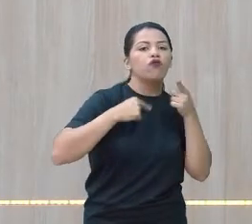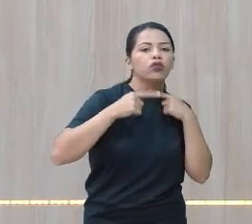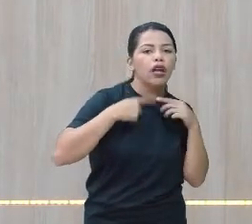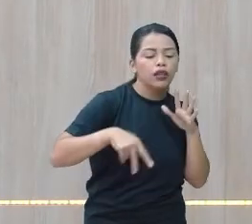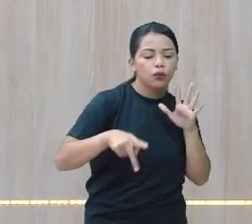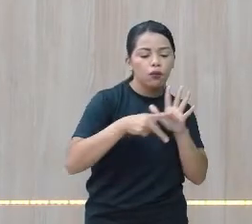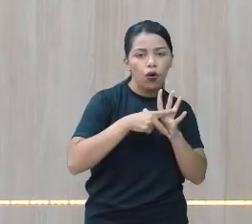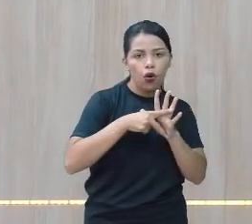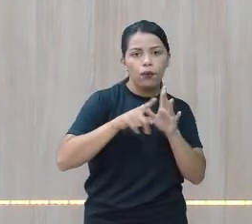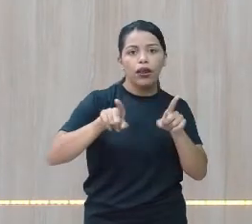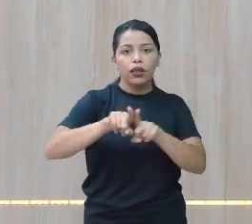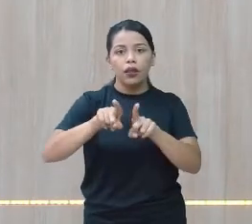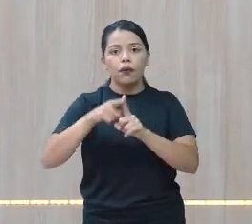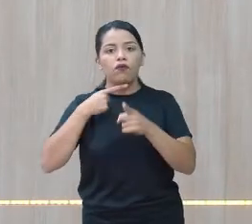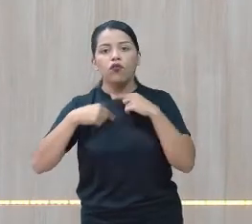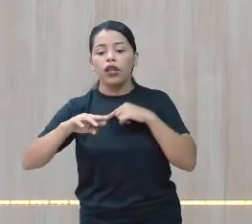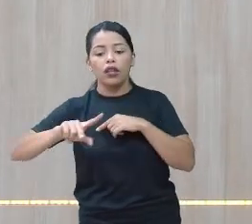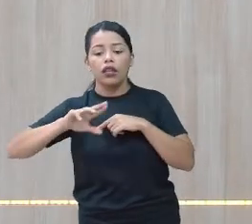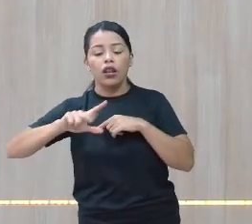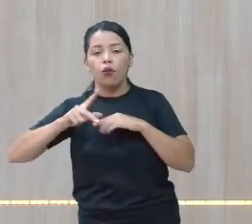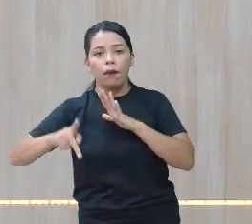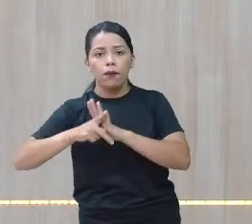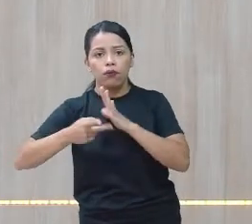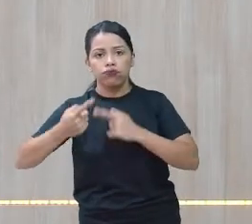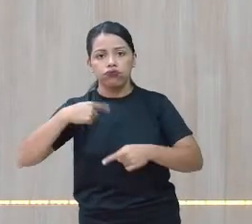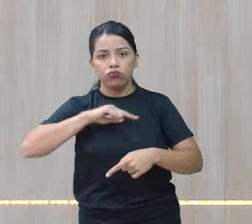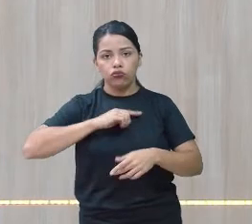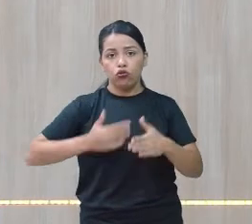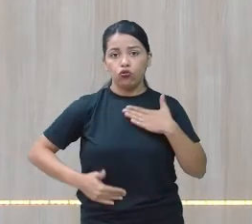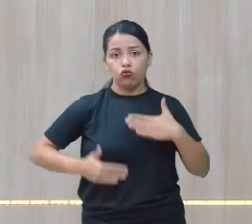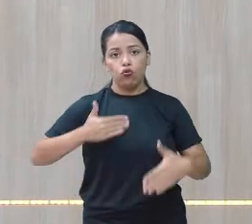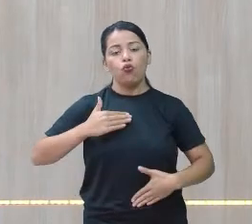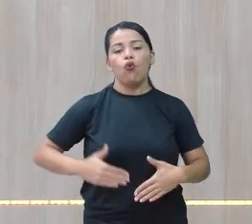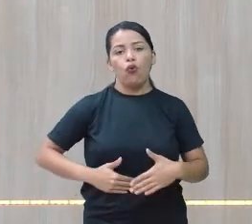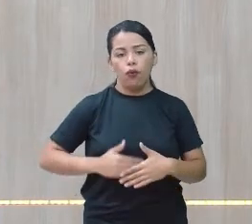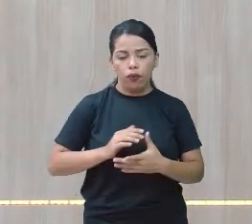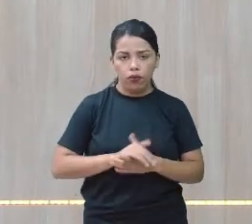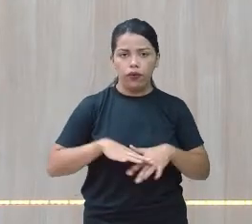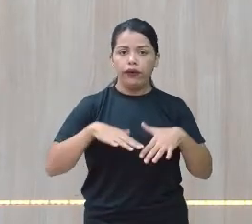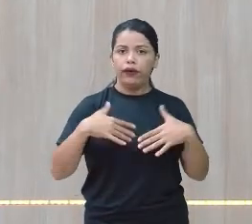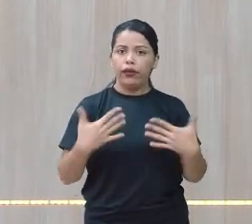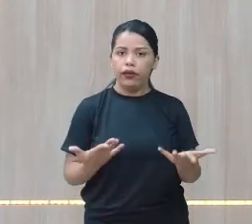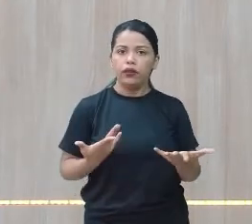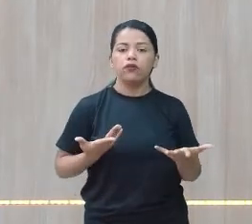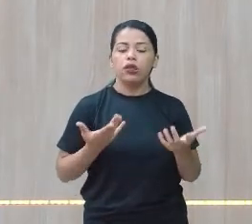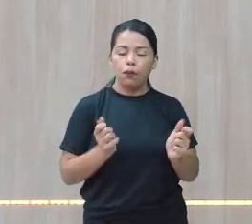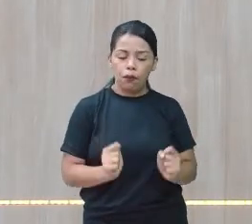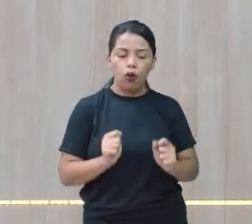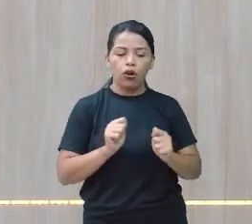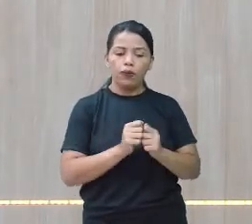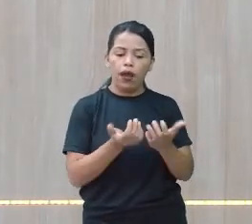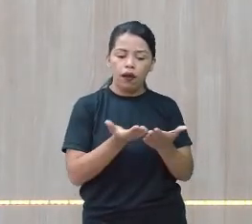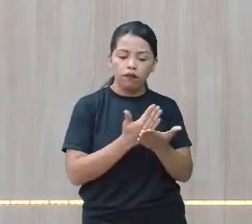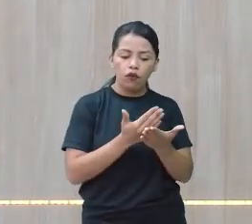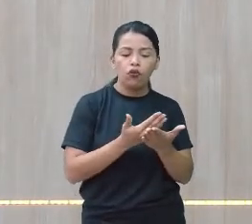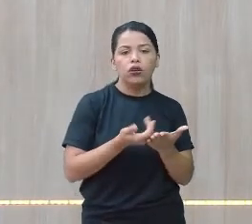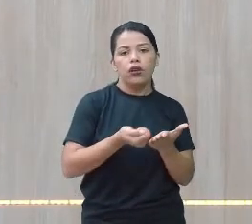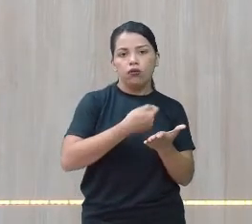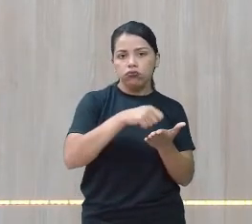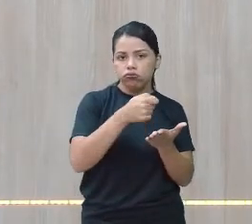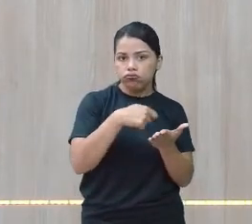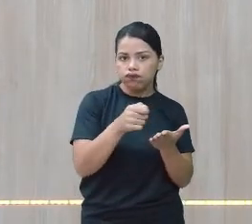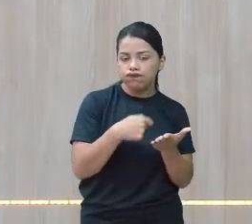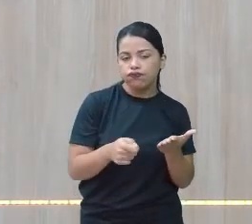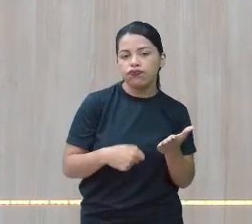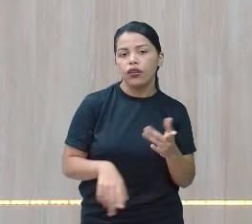fizessem isso, que no caderno, numa folha, na folha final aí do caderno, para não atrapalhar. E lembrar, né, que